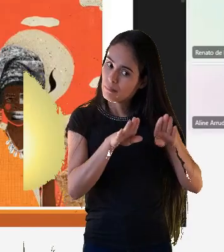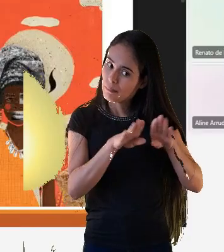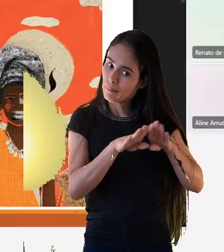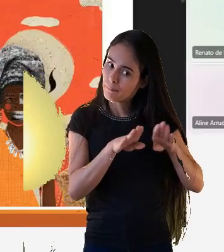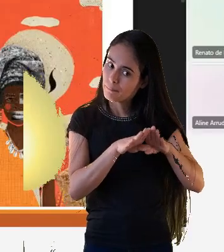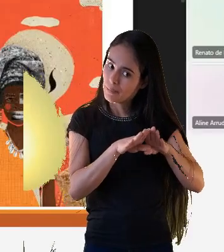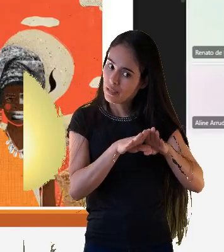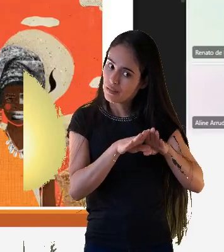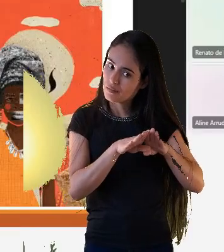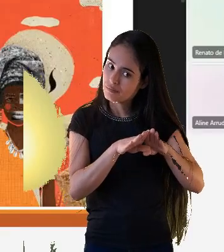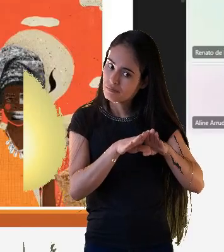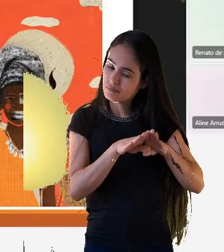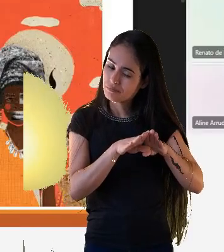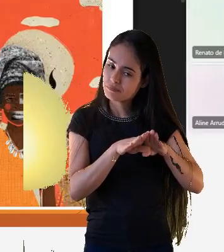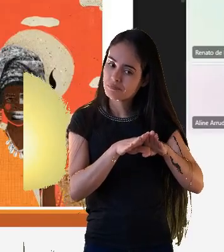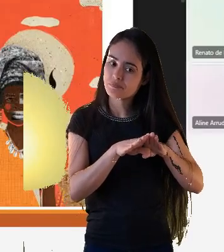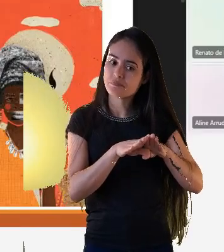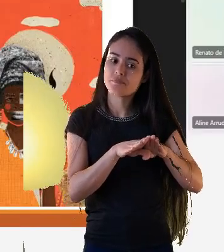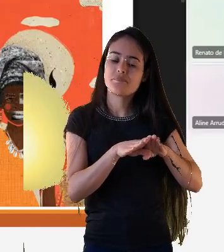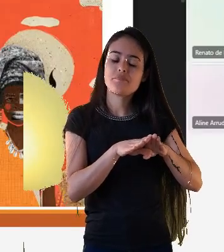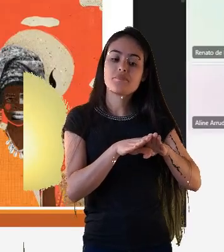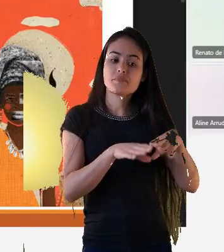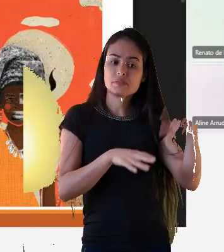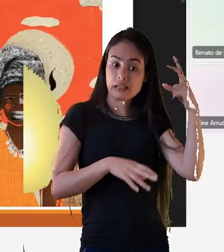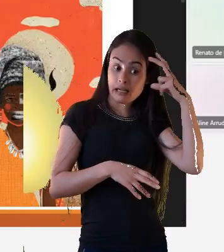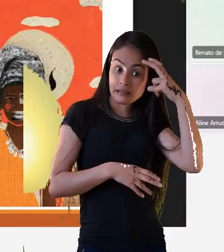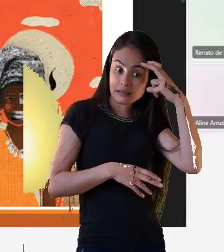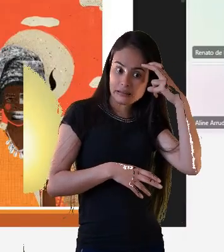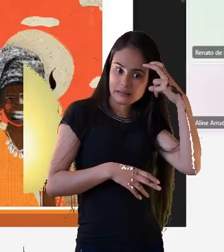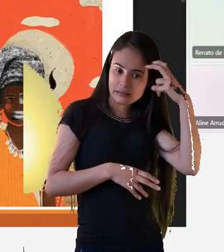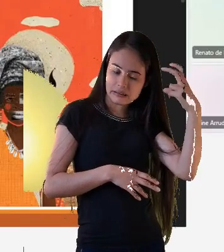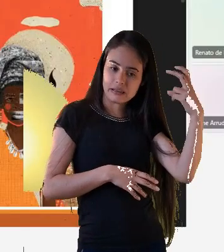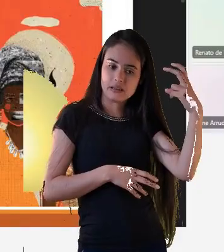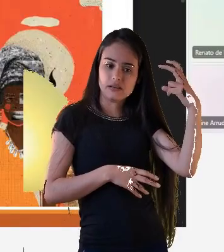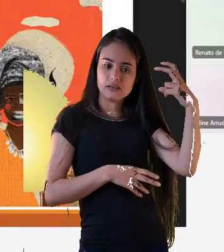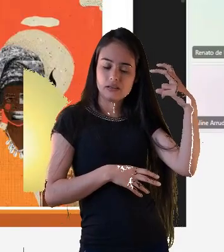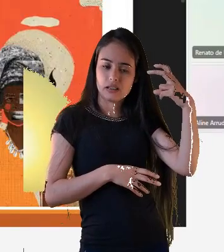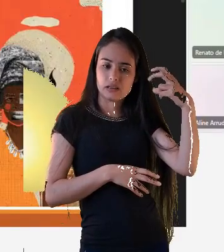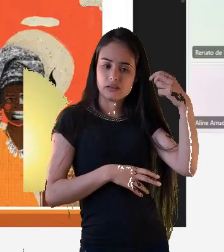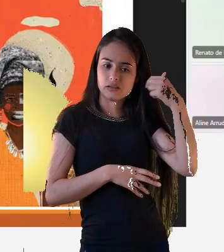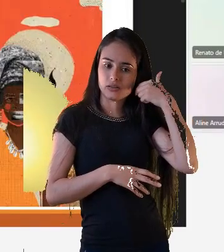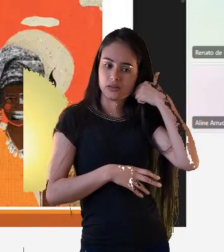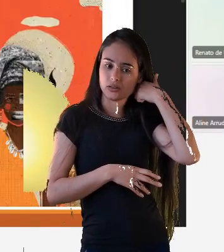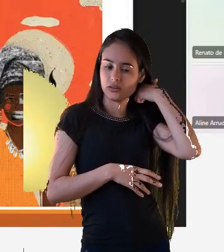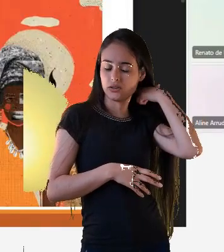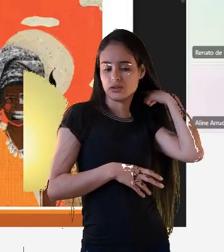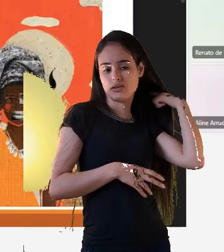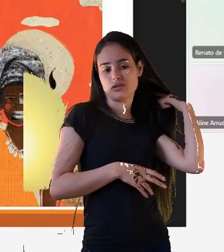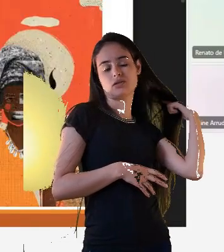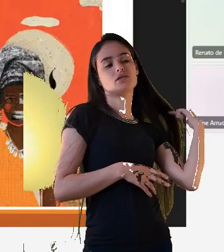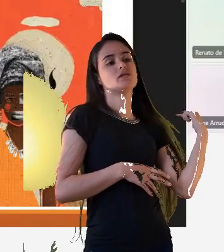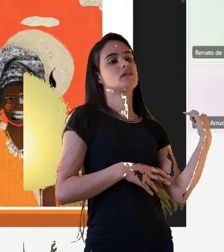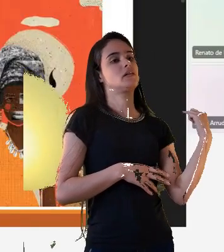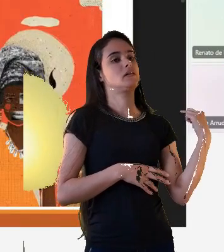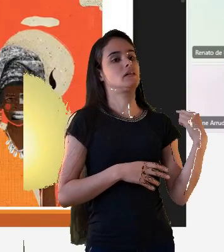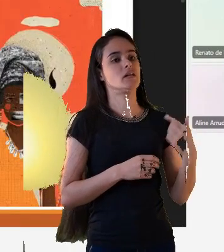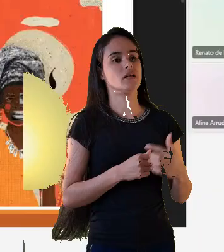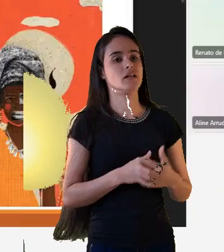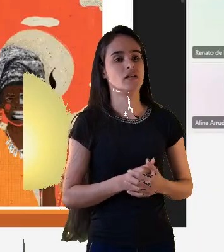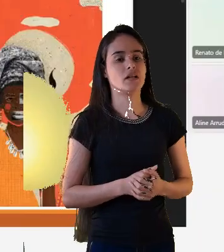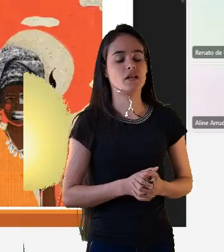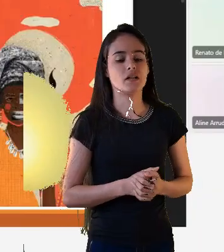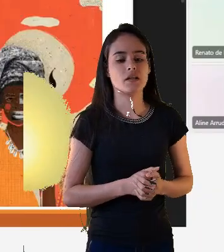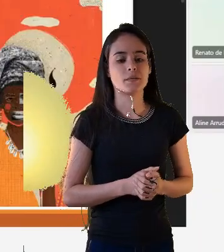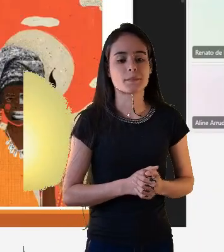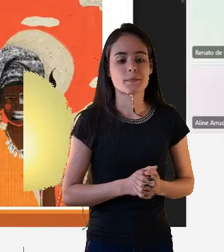guerrilheira, assim, né? Ela sabia táticas de guerra muito bem, né? Ela era muito